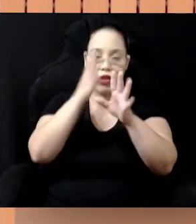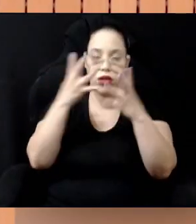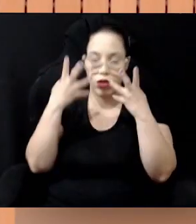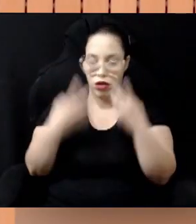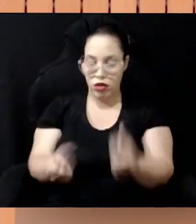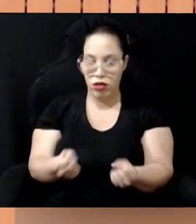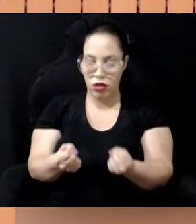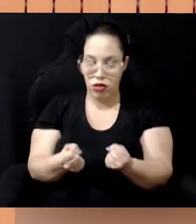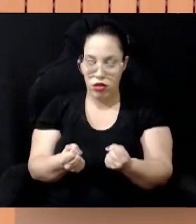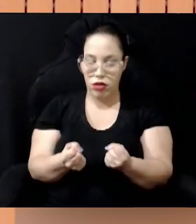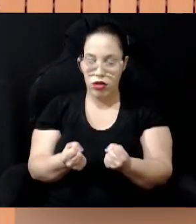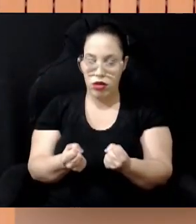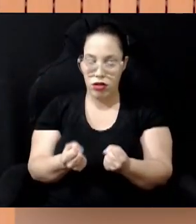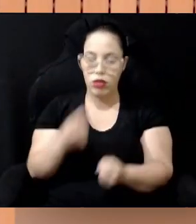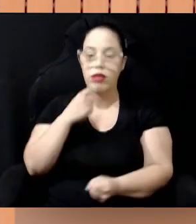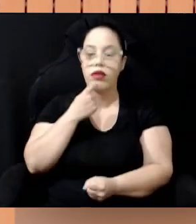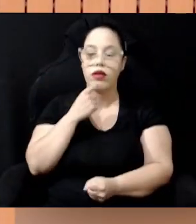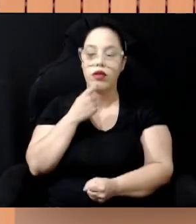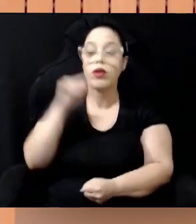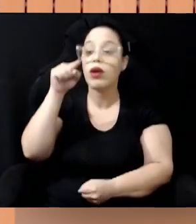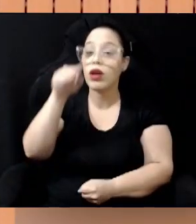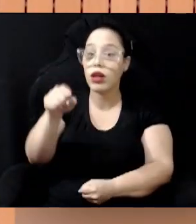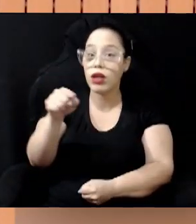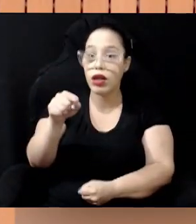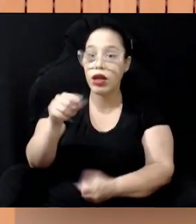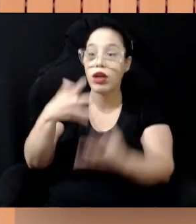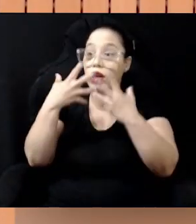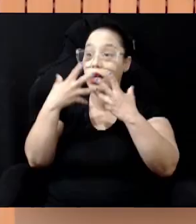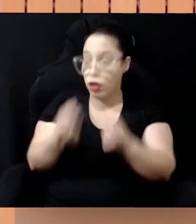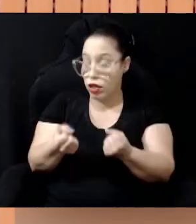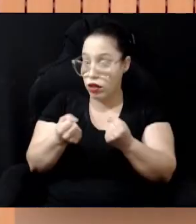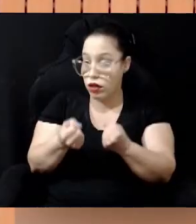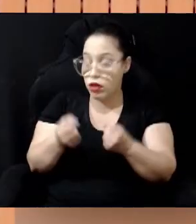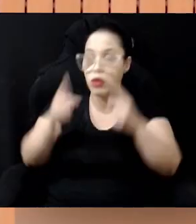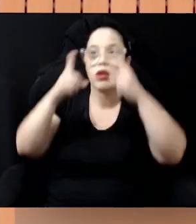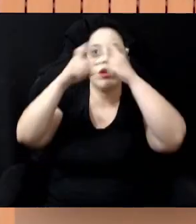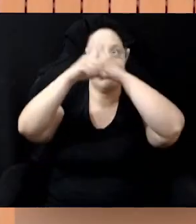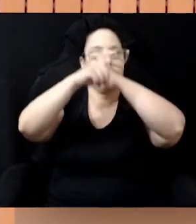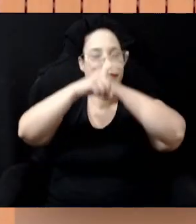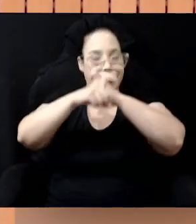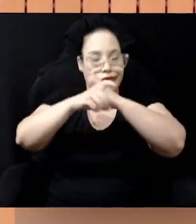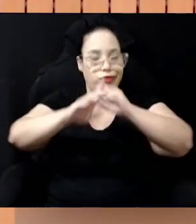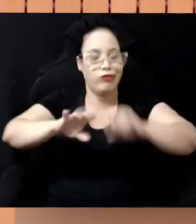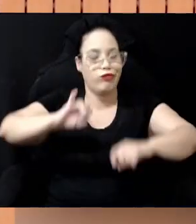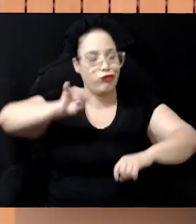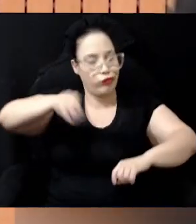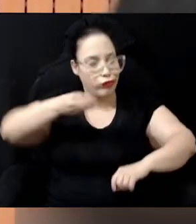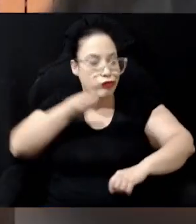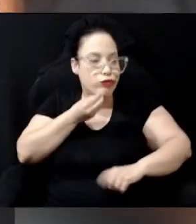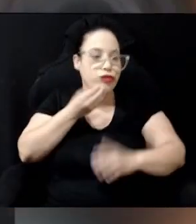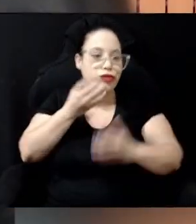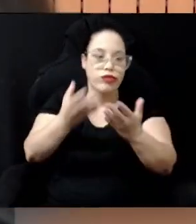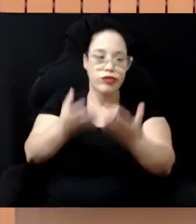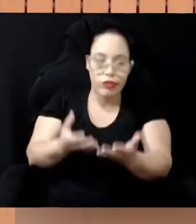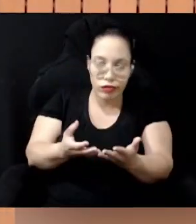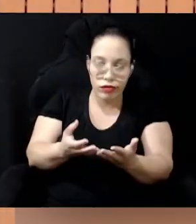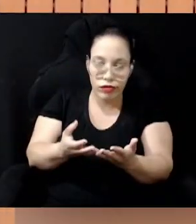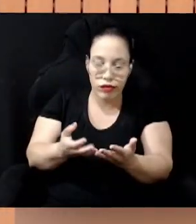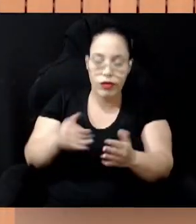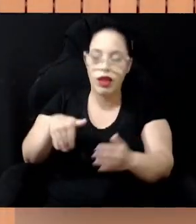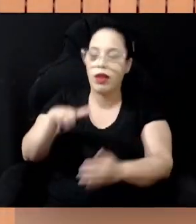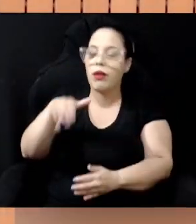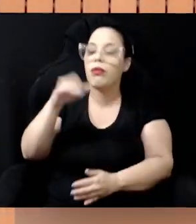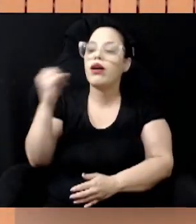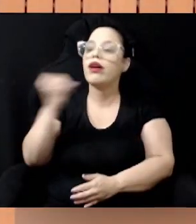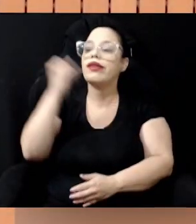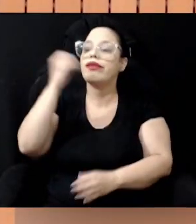Real acolhimento e Campinas é aquela cidade que te acolhe que te desafia que te dá oportunidades e o que